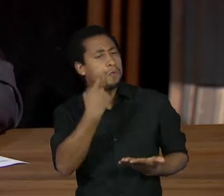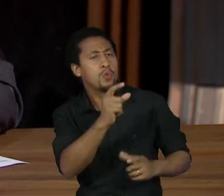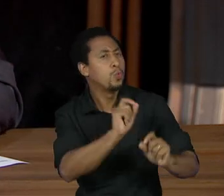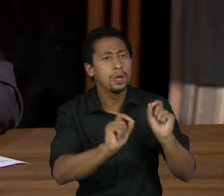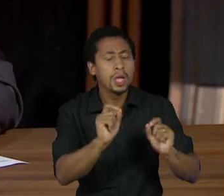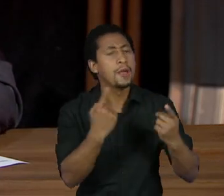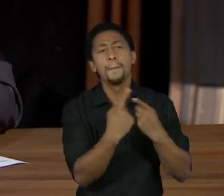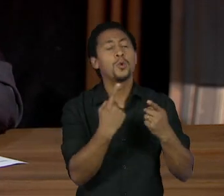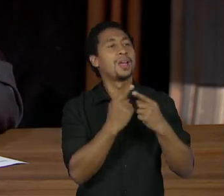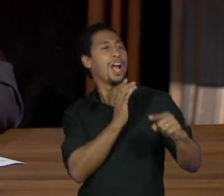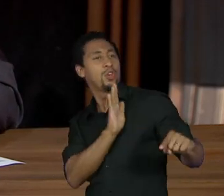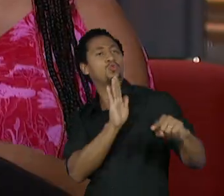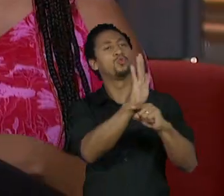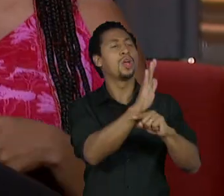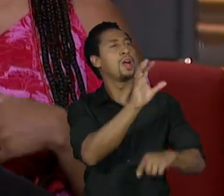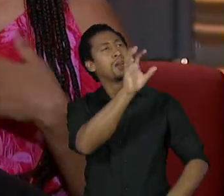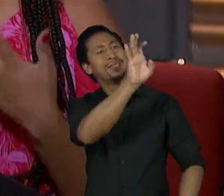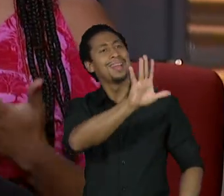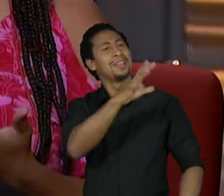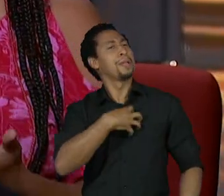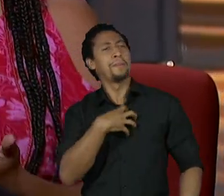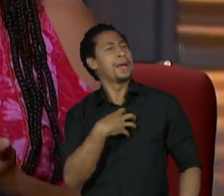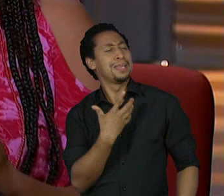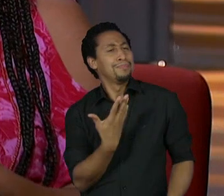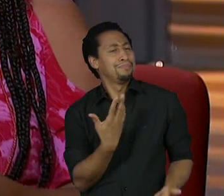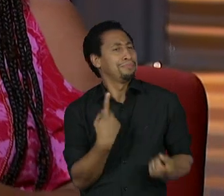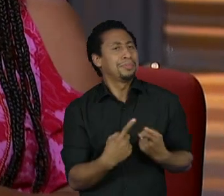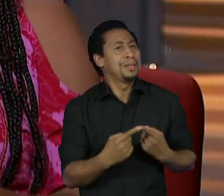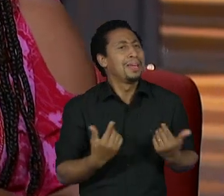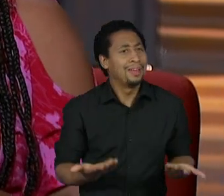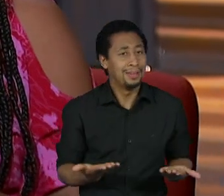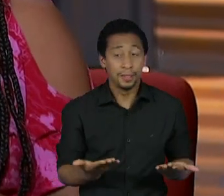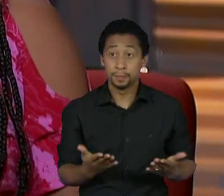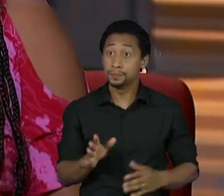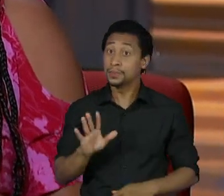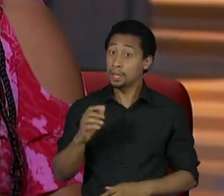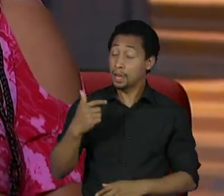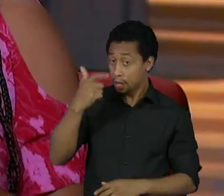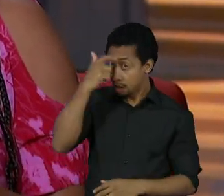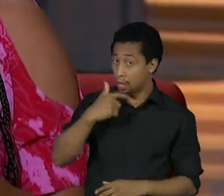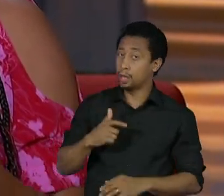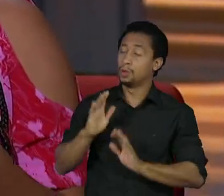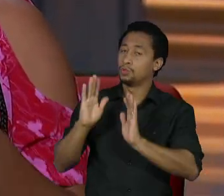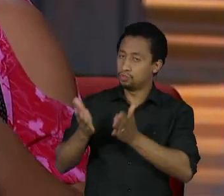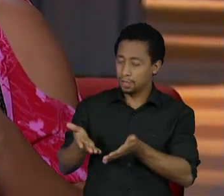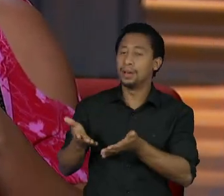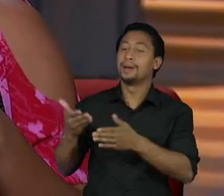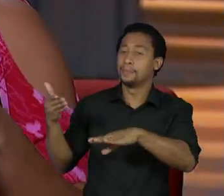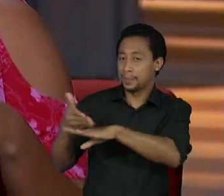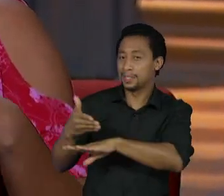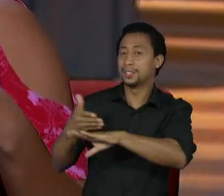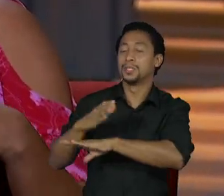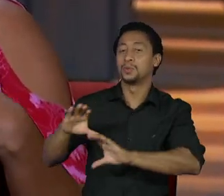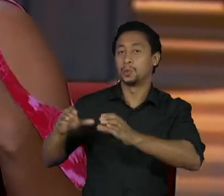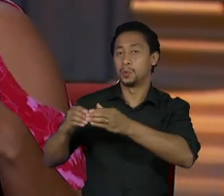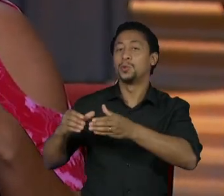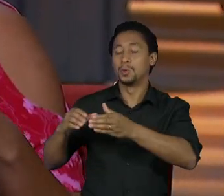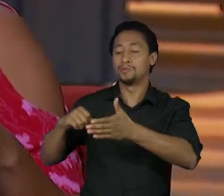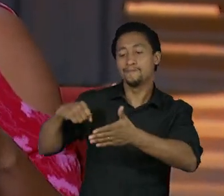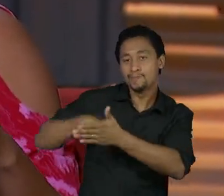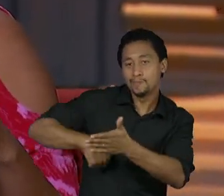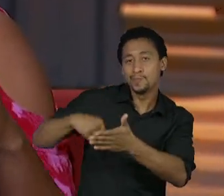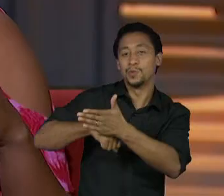Bahia, começando por aí? Então, eu sou militante do movimento negro já há muito tempo. E eu já tive contato com várias